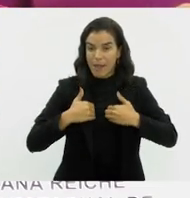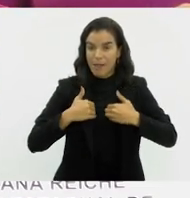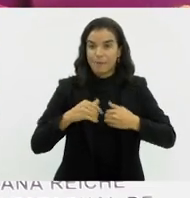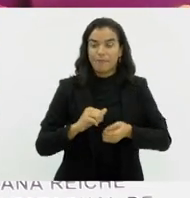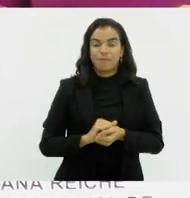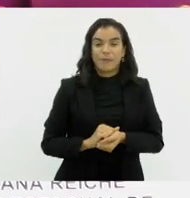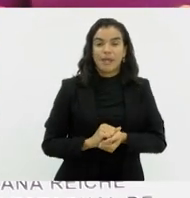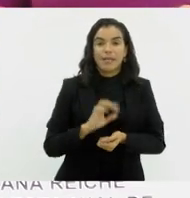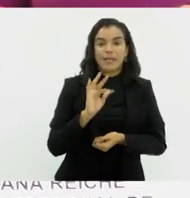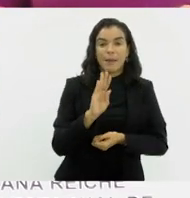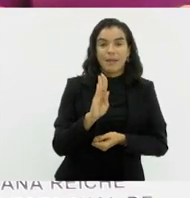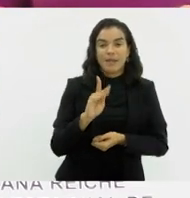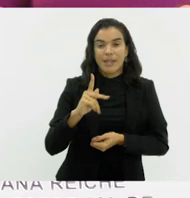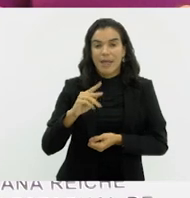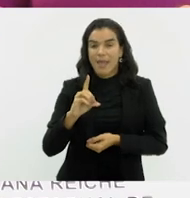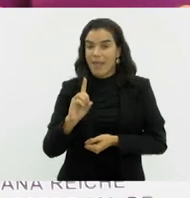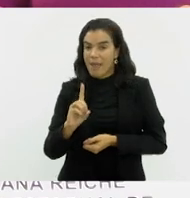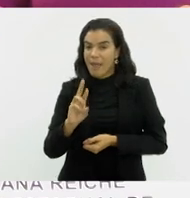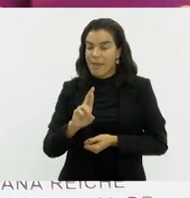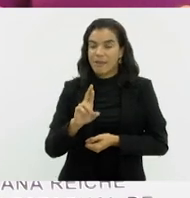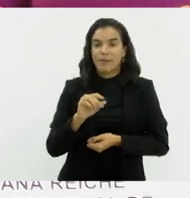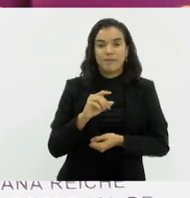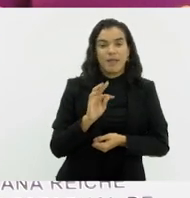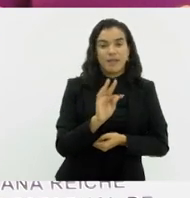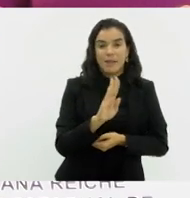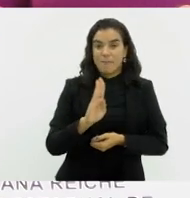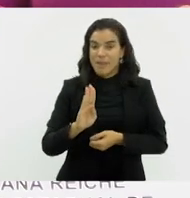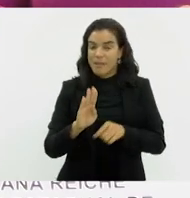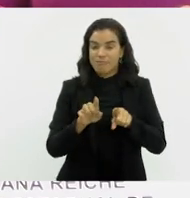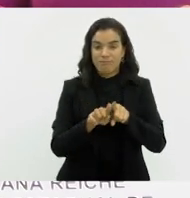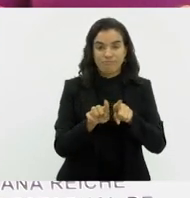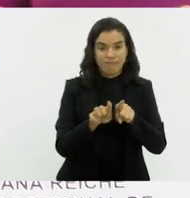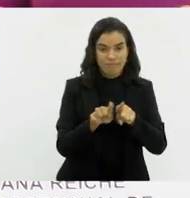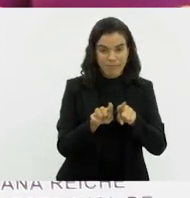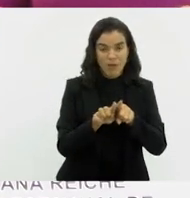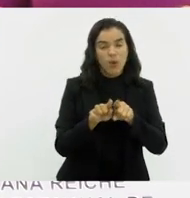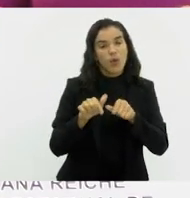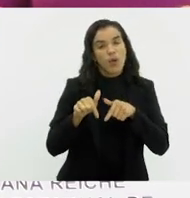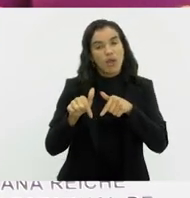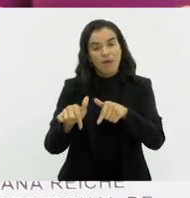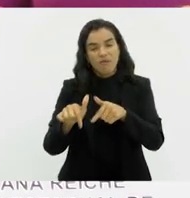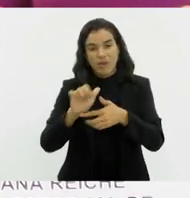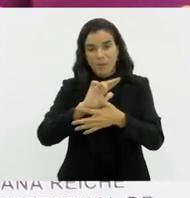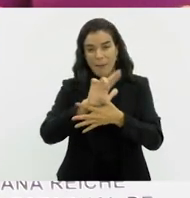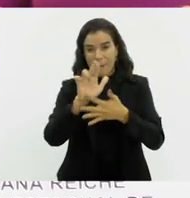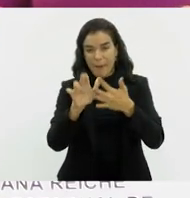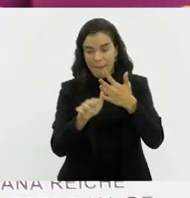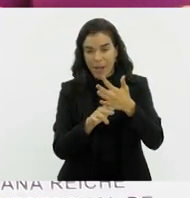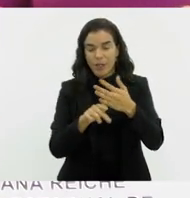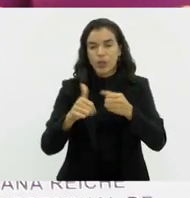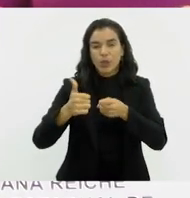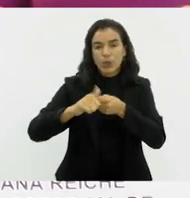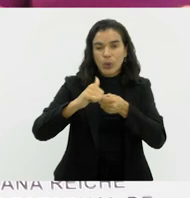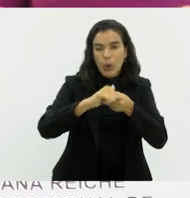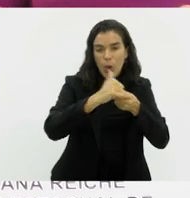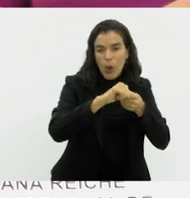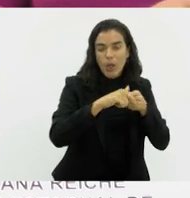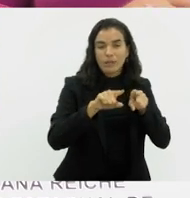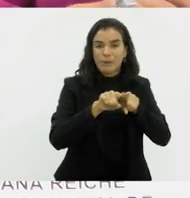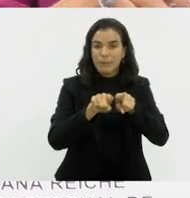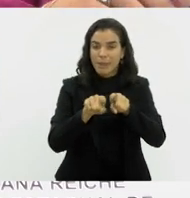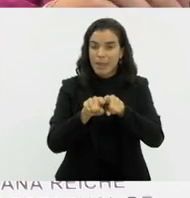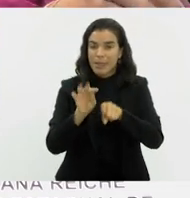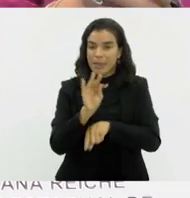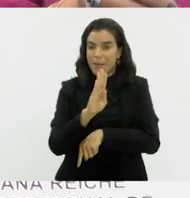TBDR, infecção por TB, complicada com efeitos adversos às drogas de esquema básico, doenças por